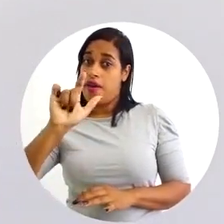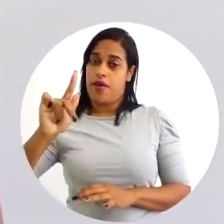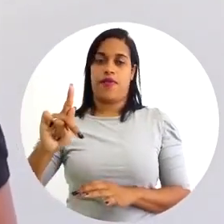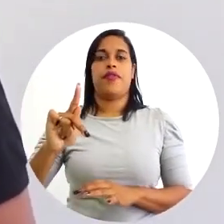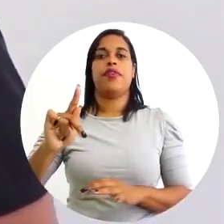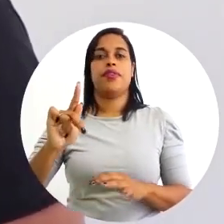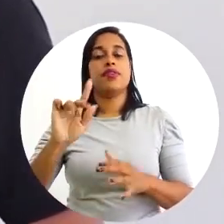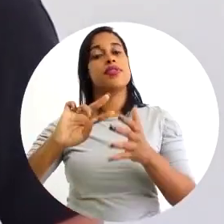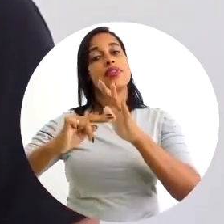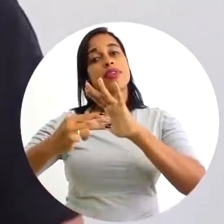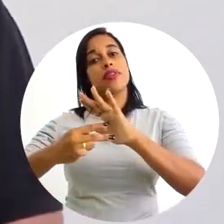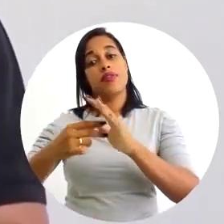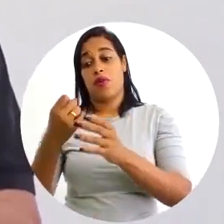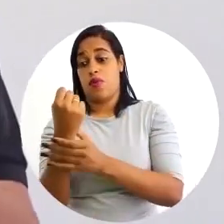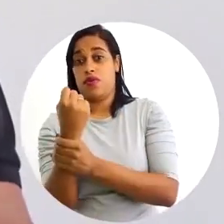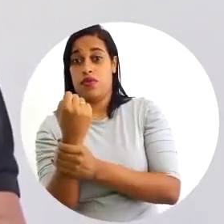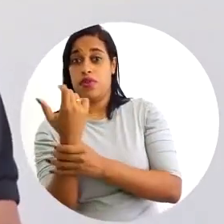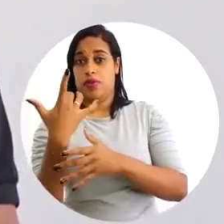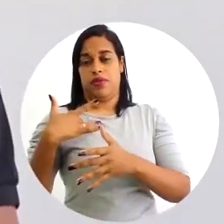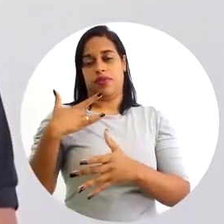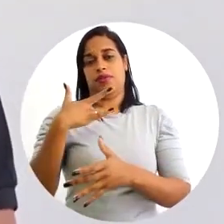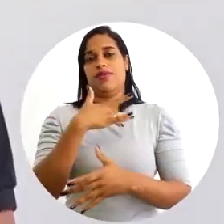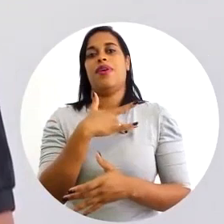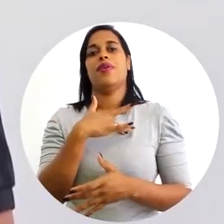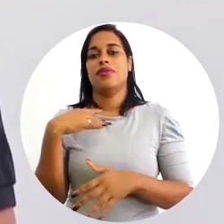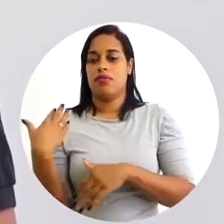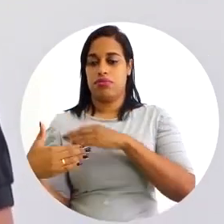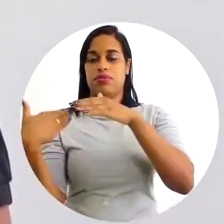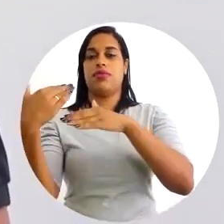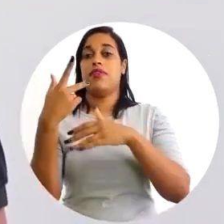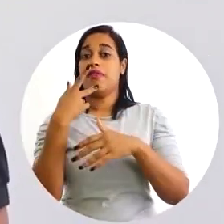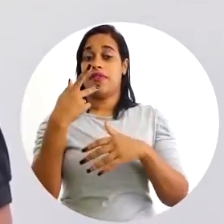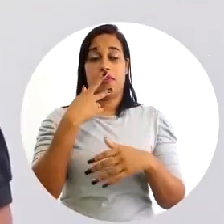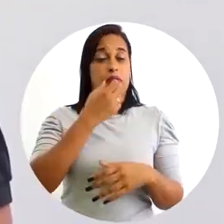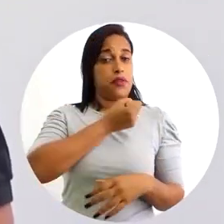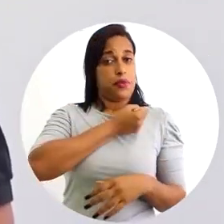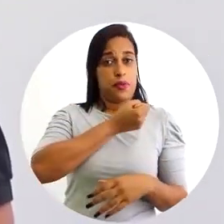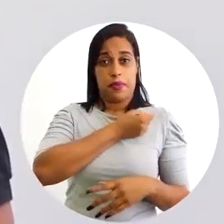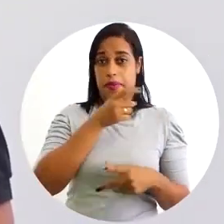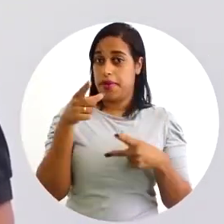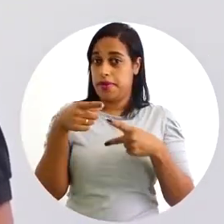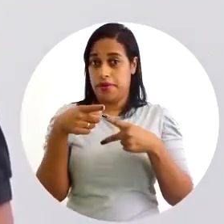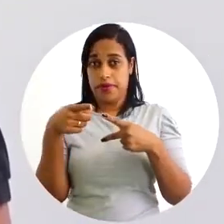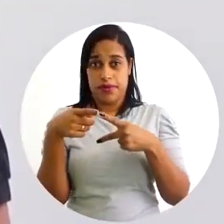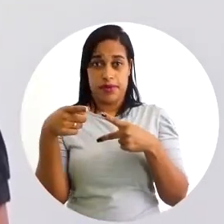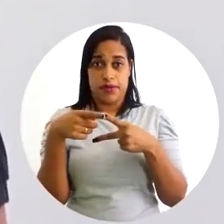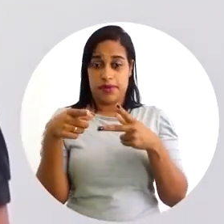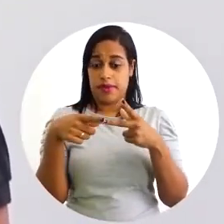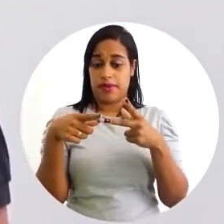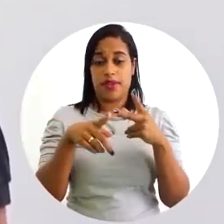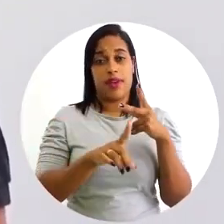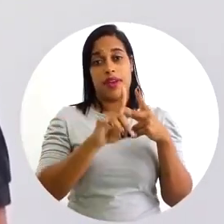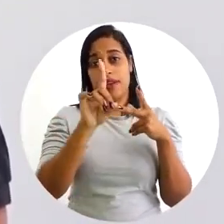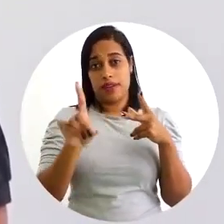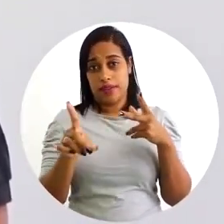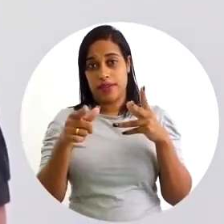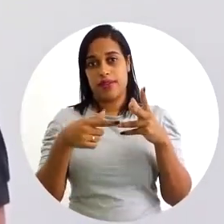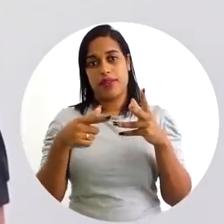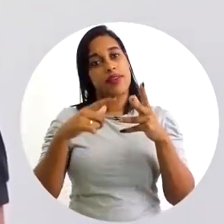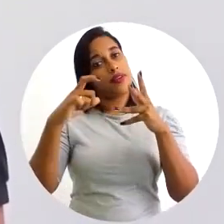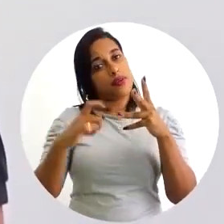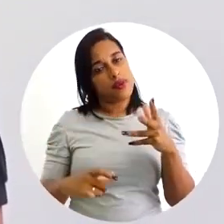saúde. Okay? Então, vai falar bastante coisa sobre números, falar sobre datas